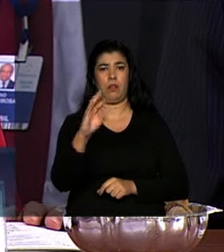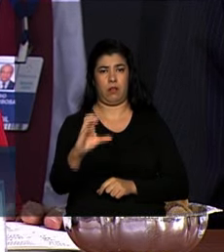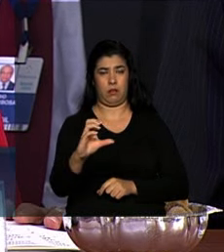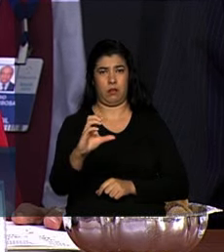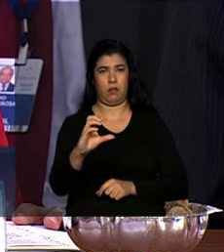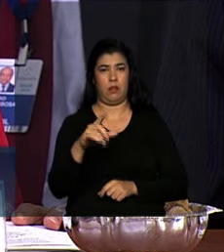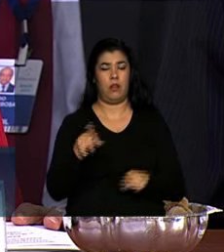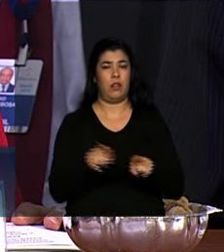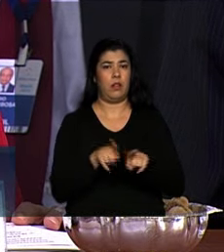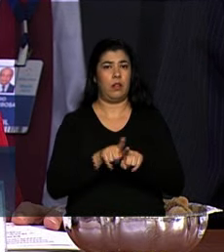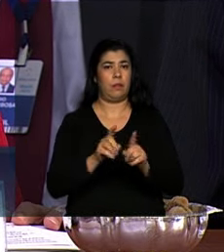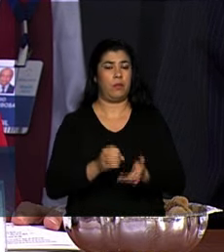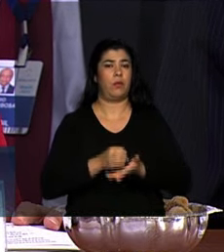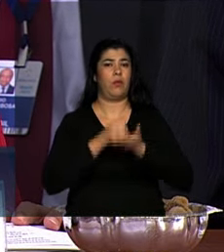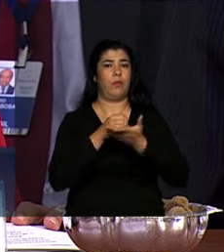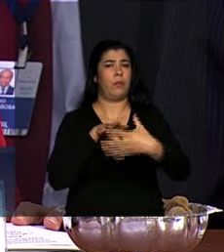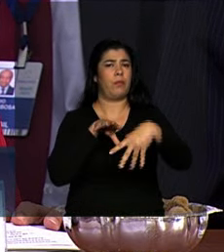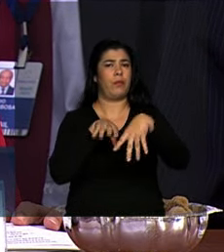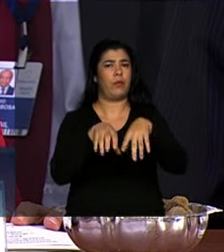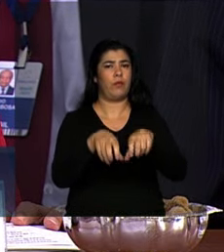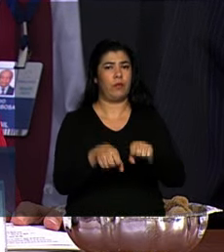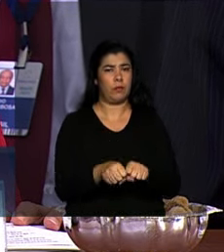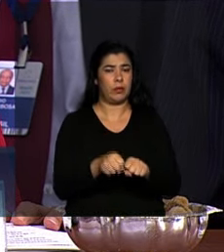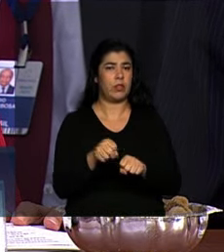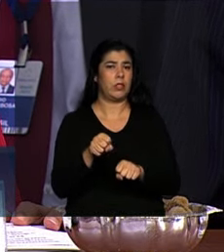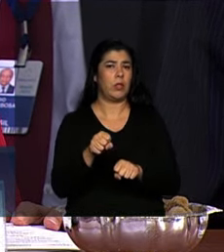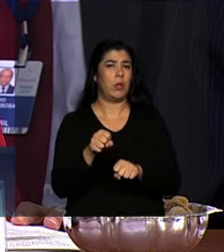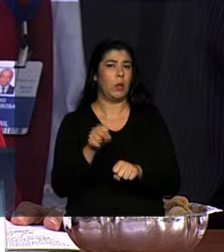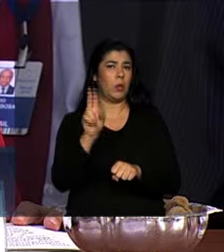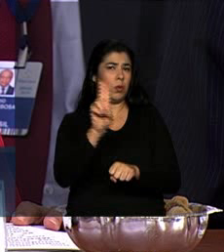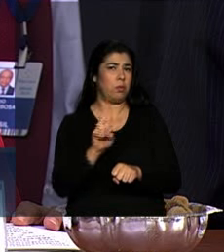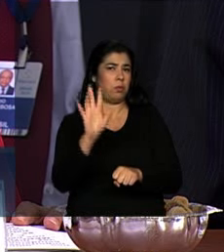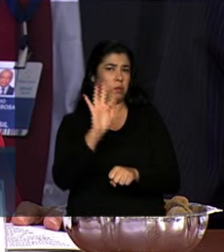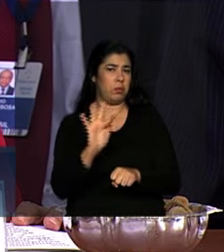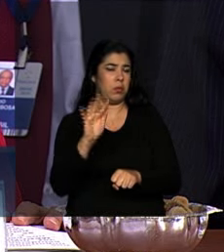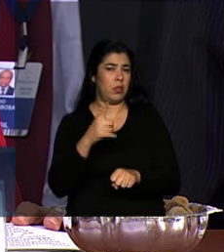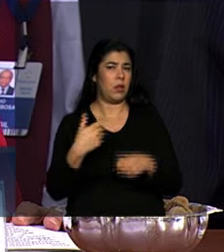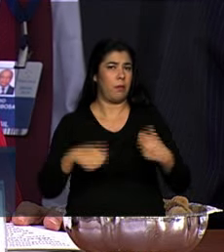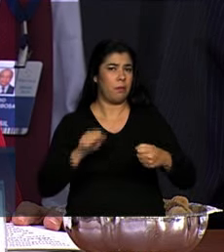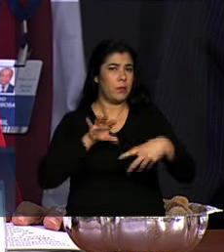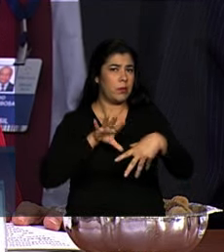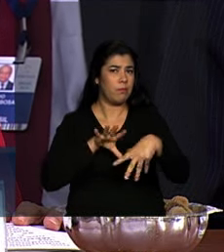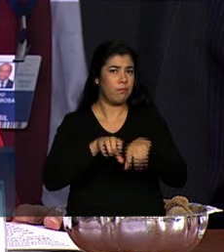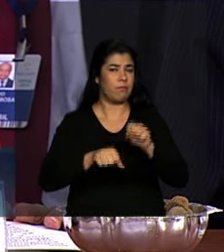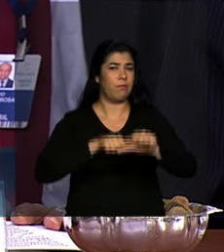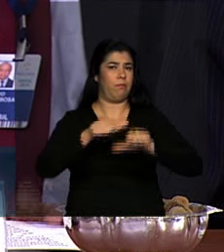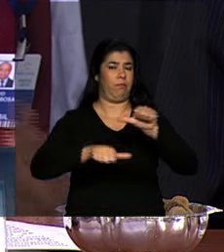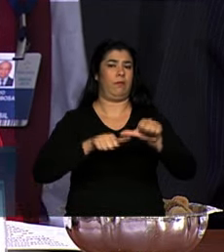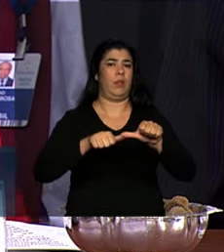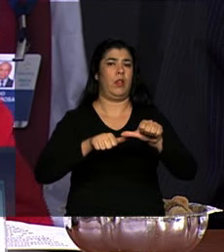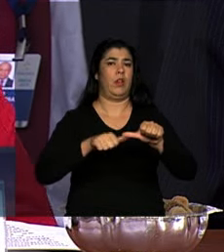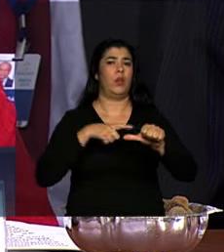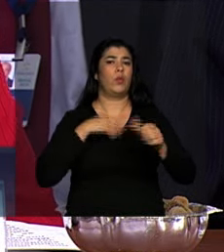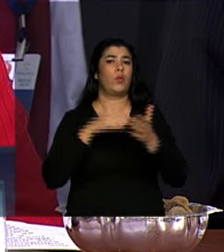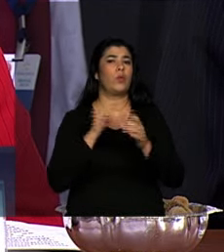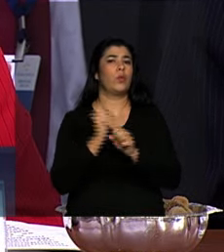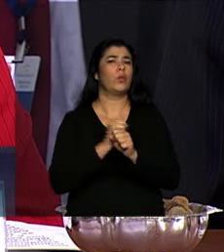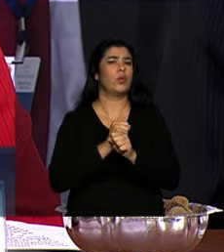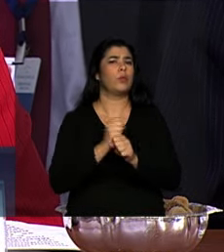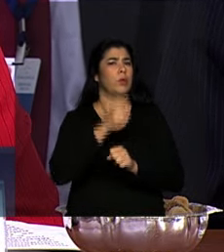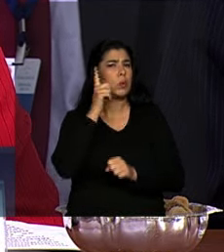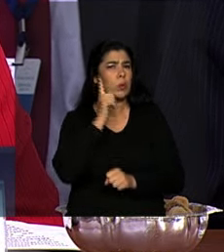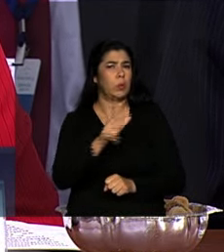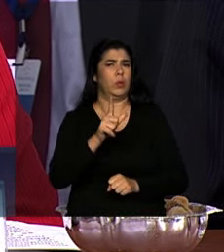acadêmica dentro do Mercosul também deve ser fortalecida. Logramos, nos últimos anos,